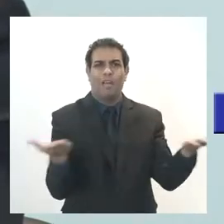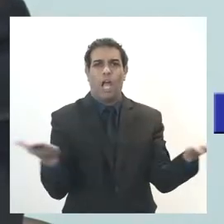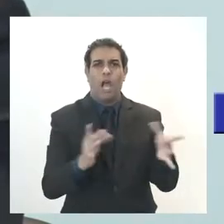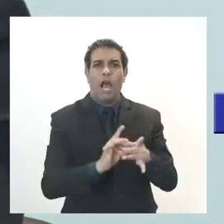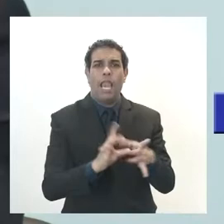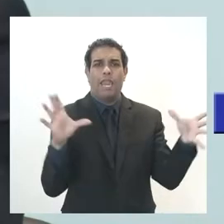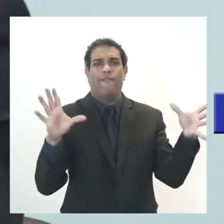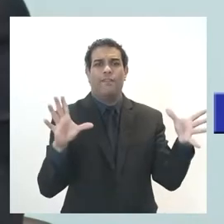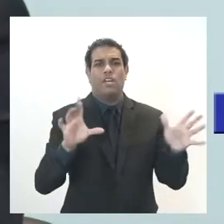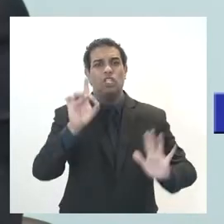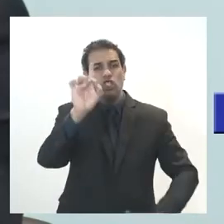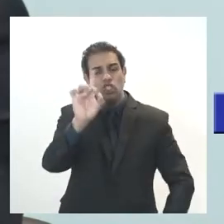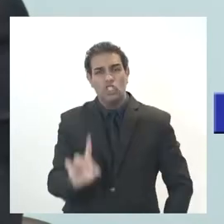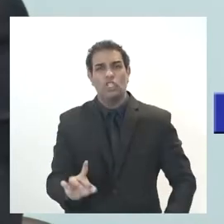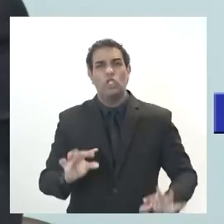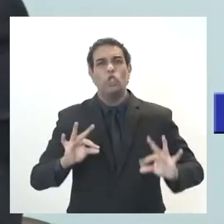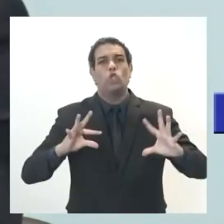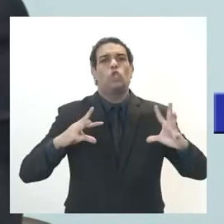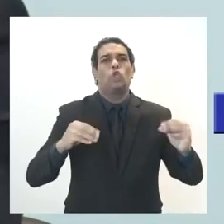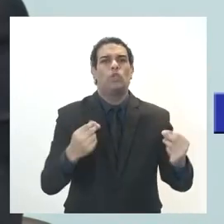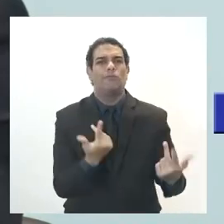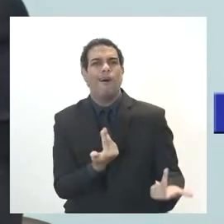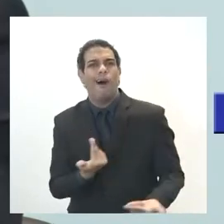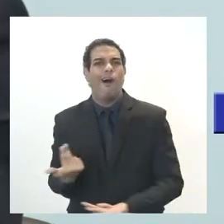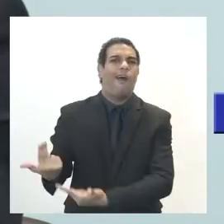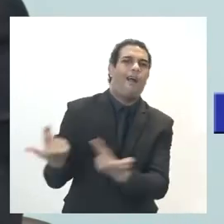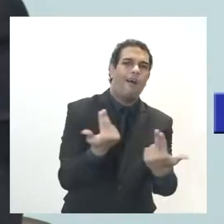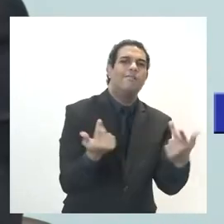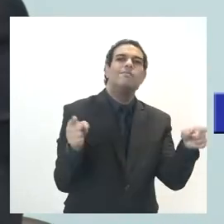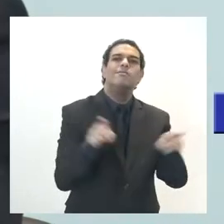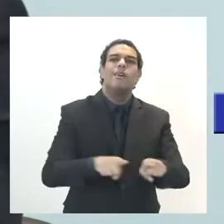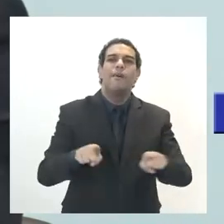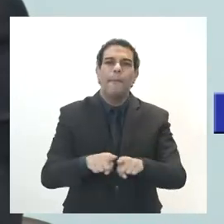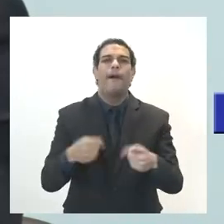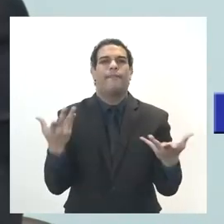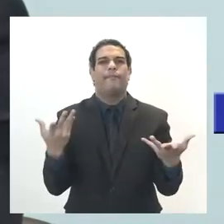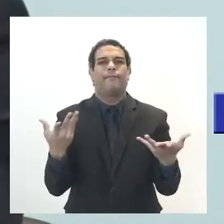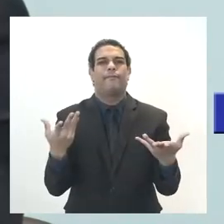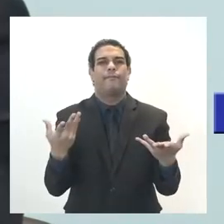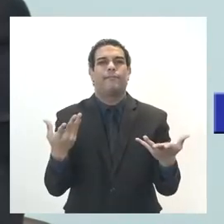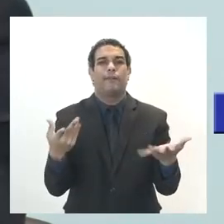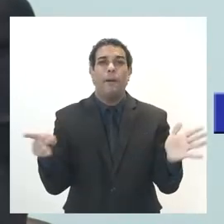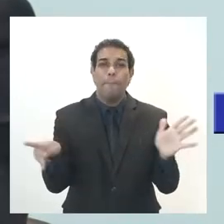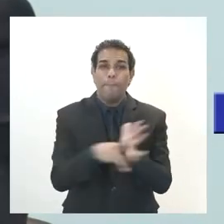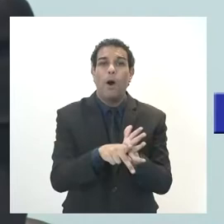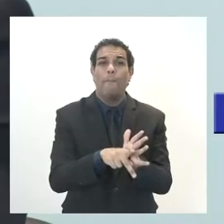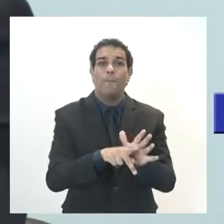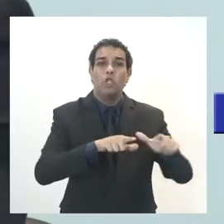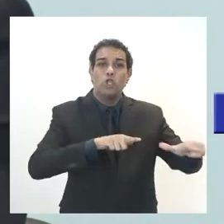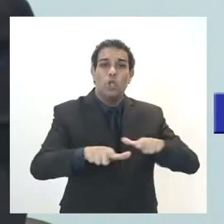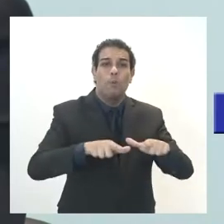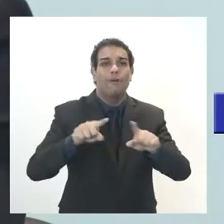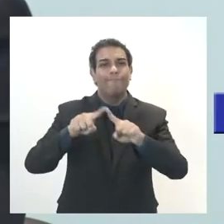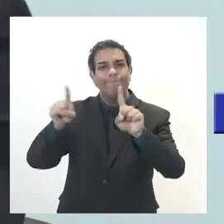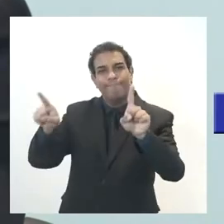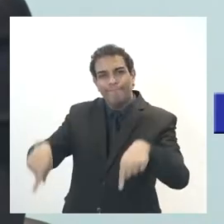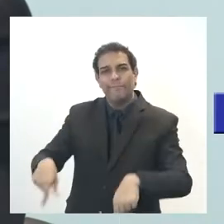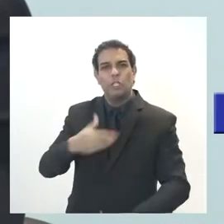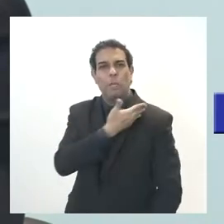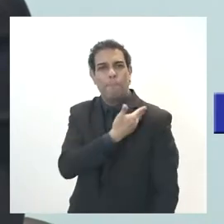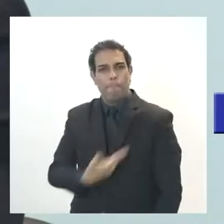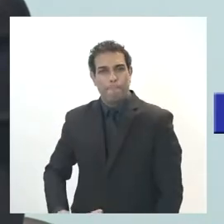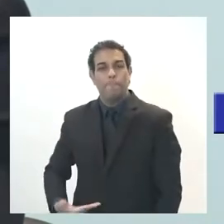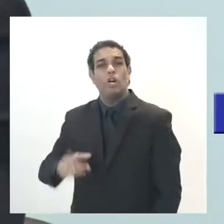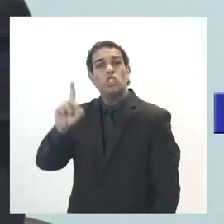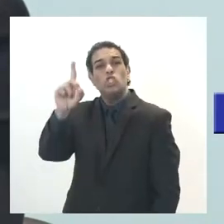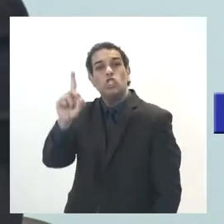democrático de direito e a gente consegue a garantir as prerrogativas da classe trabalhadora dos Servidores Públicos